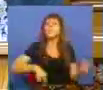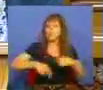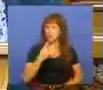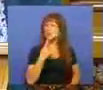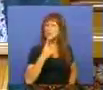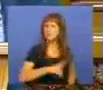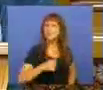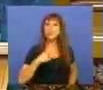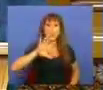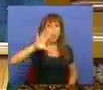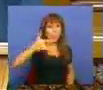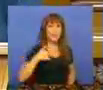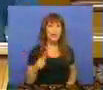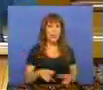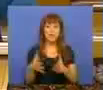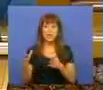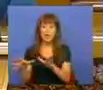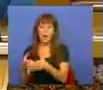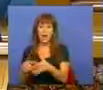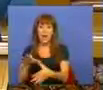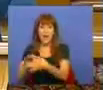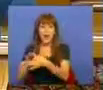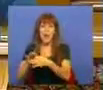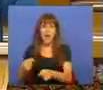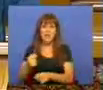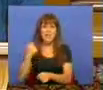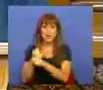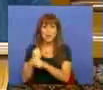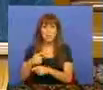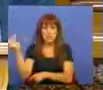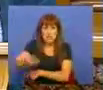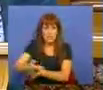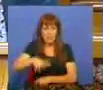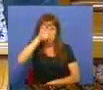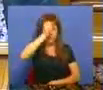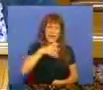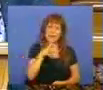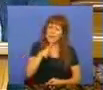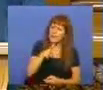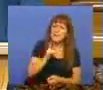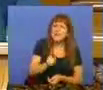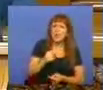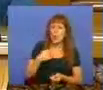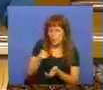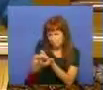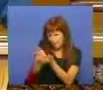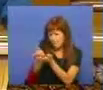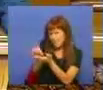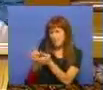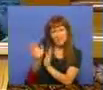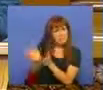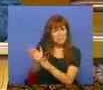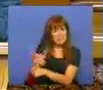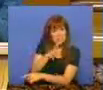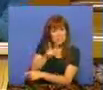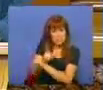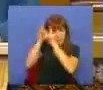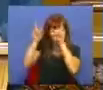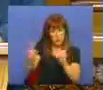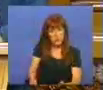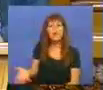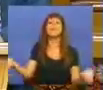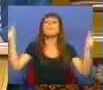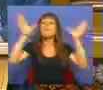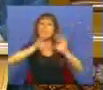percebeu. Num país em que os laços laborais já são fracos, o Governo pretende dar argumentos para o despedimento sem justa causa.